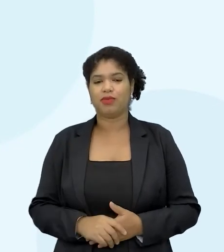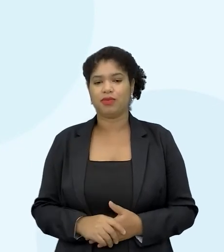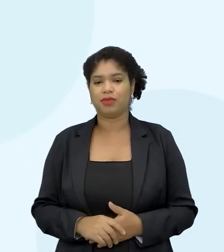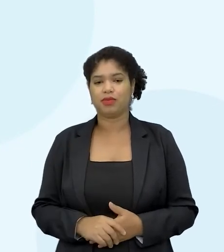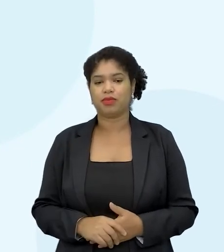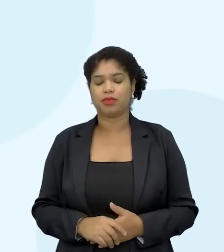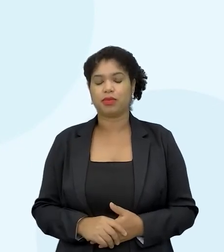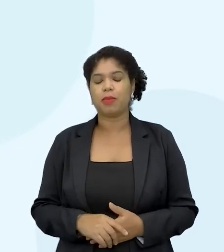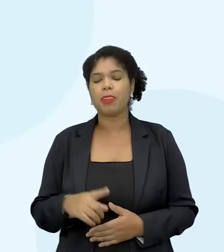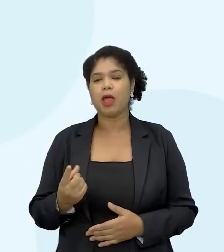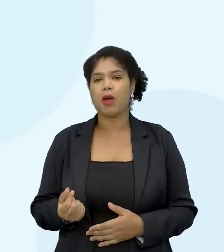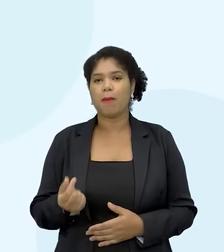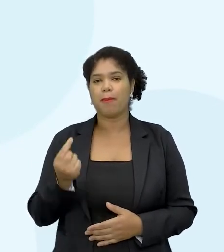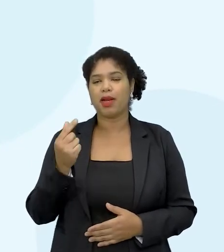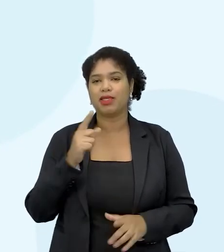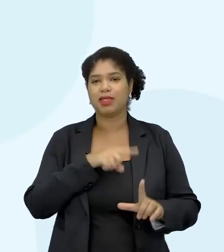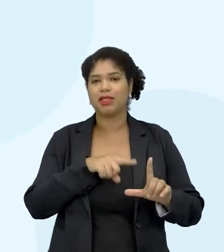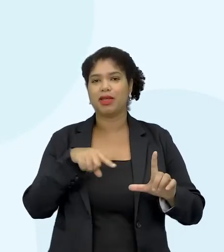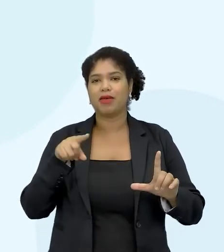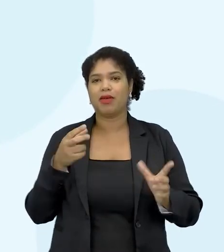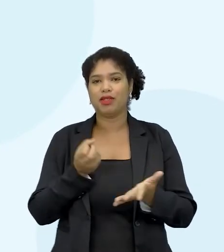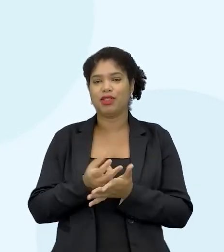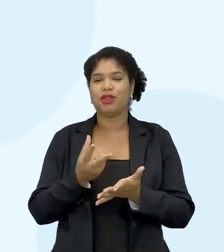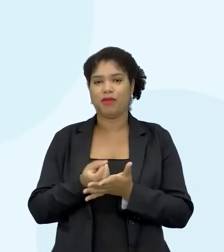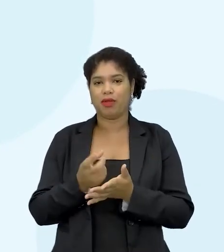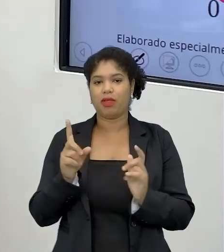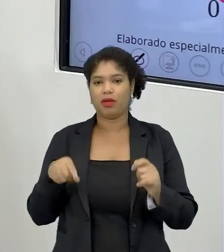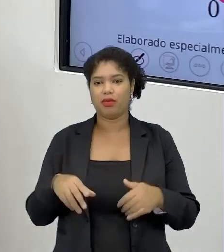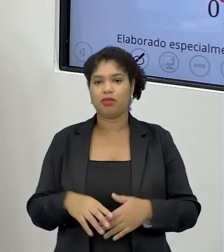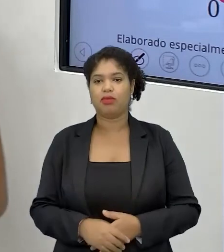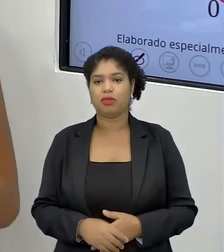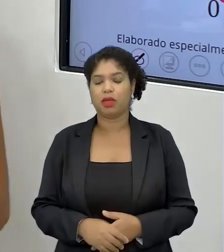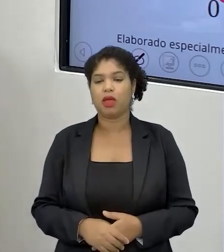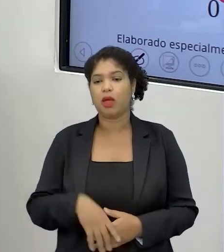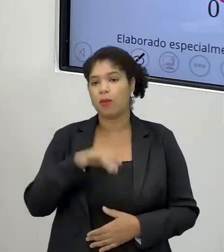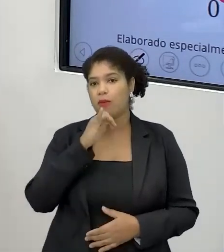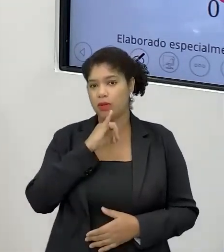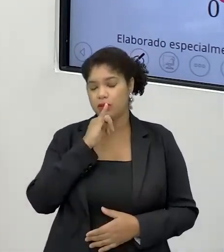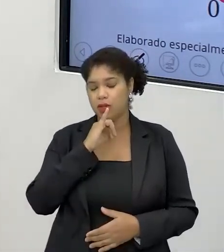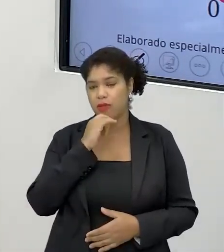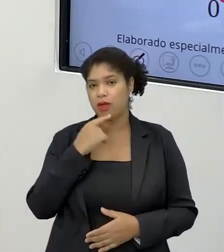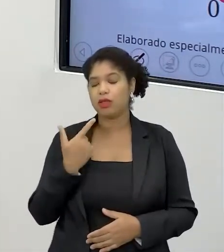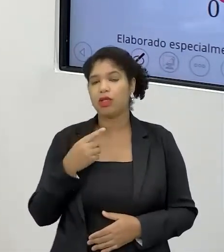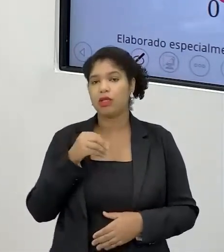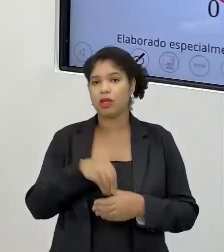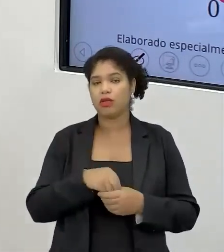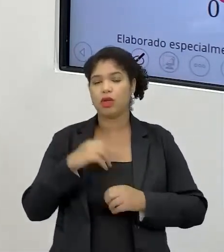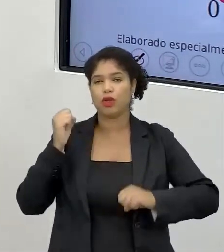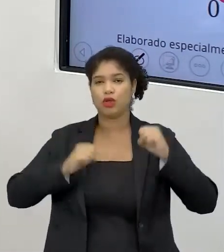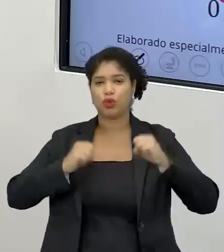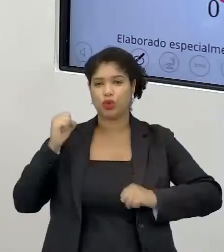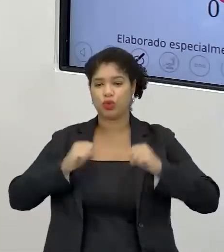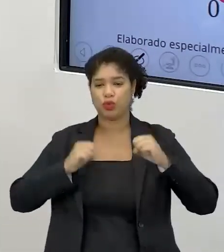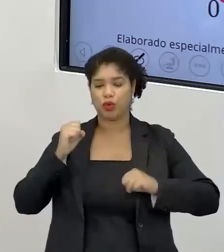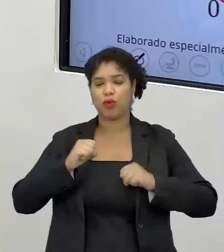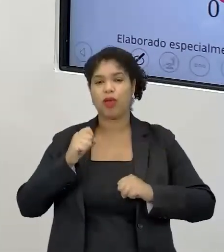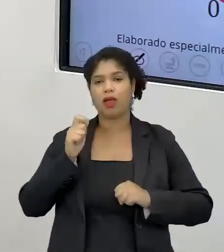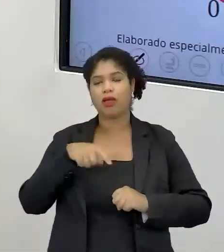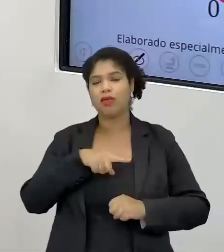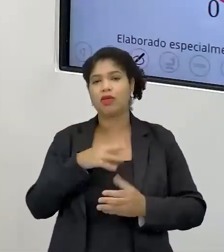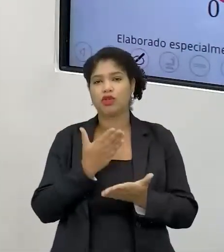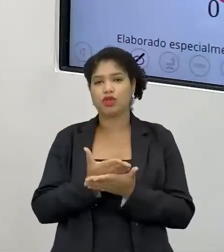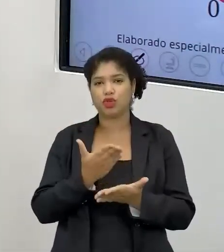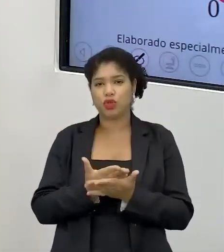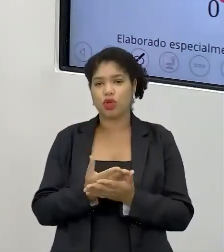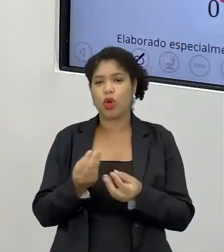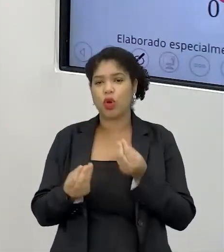aqui o preço, o gráfico de vendas, tá certo? Então, numa empresa, numa fábrica, é interessante você fazer esse estudo das